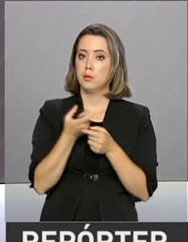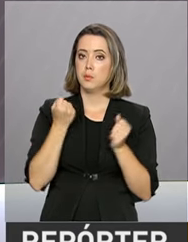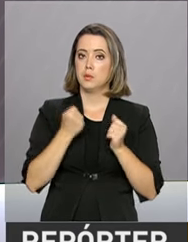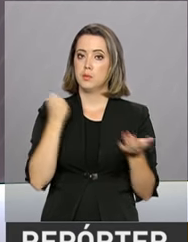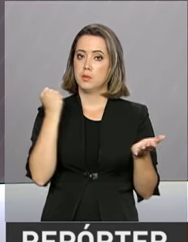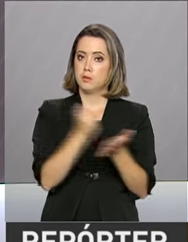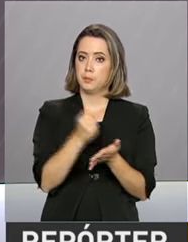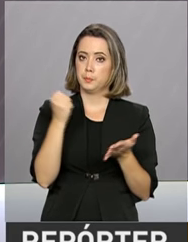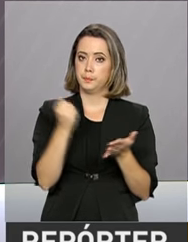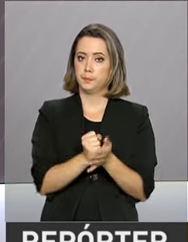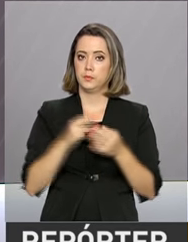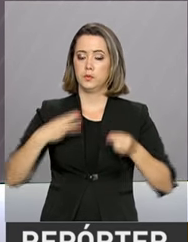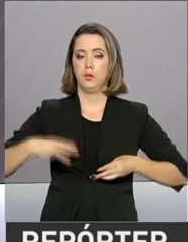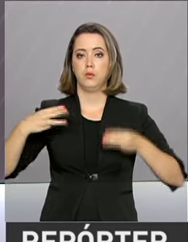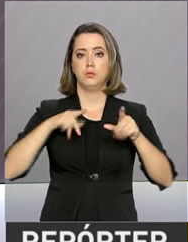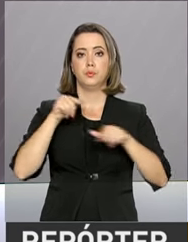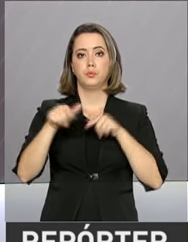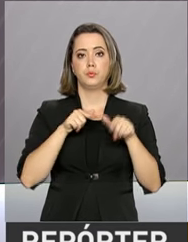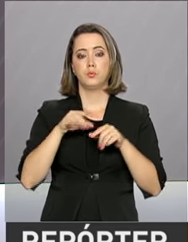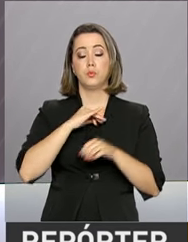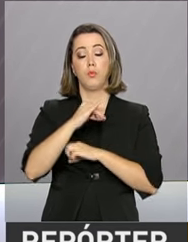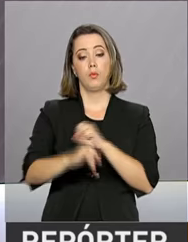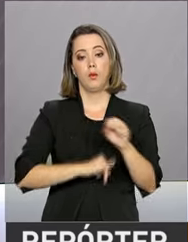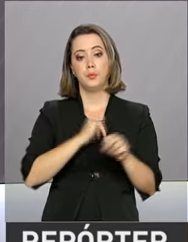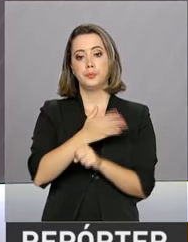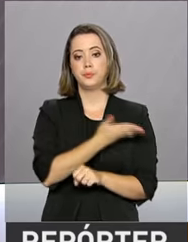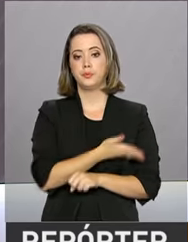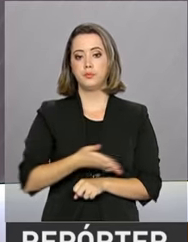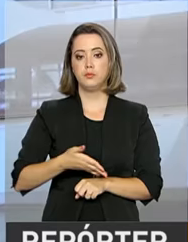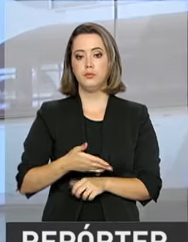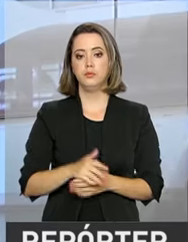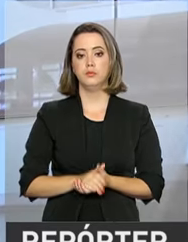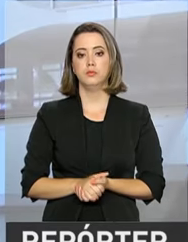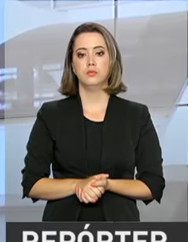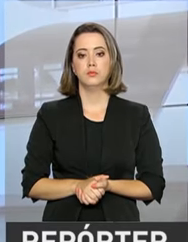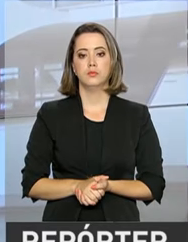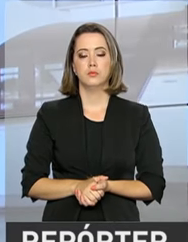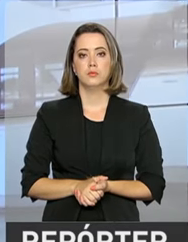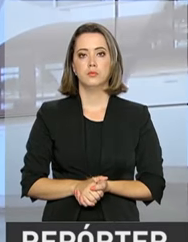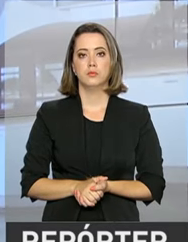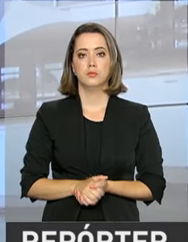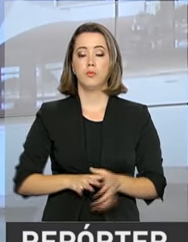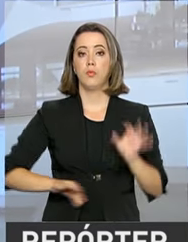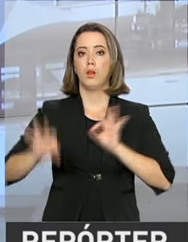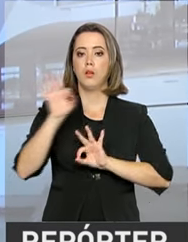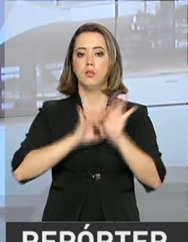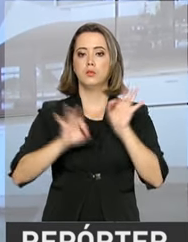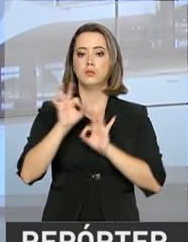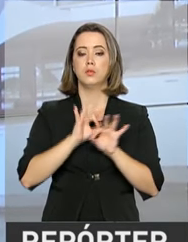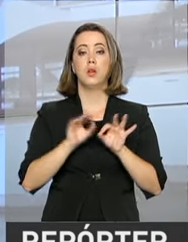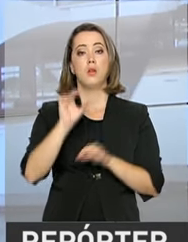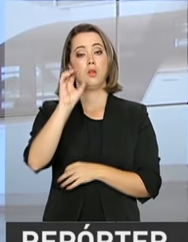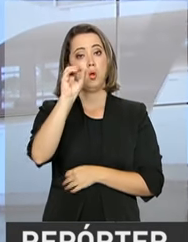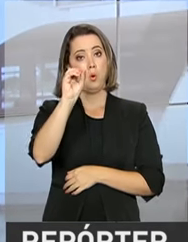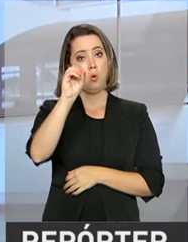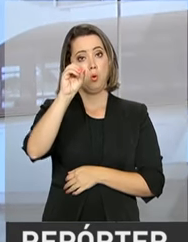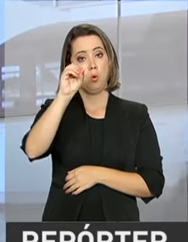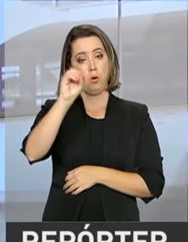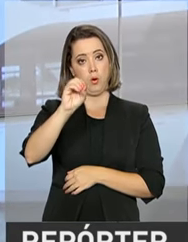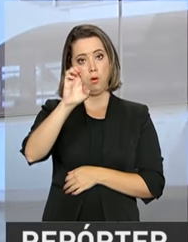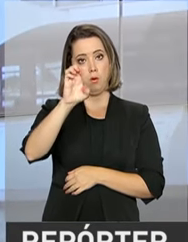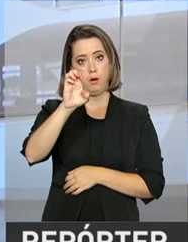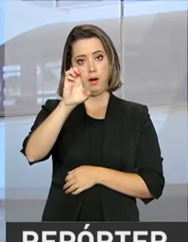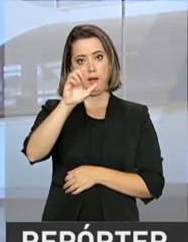registro no ministério do trabalho no portal na internet a organização dos estados americanos roy é